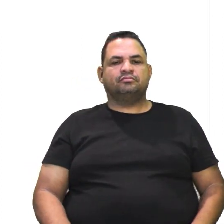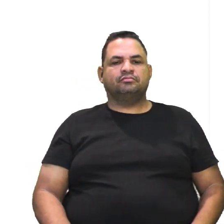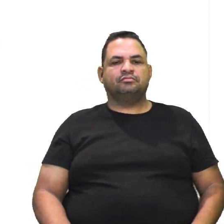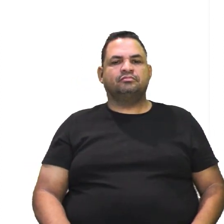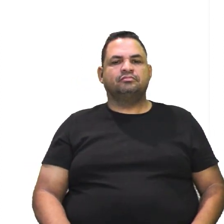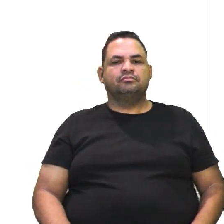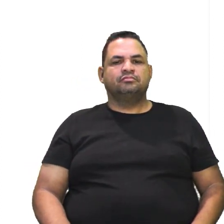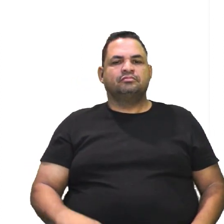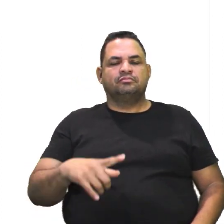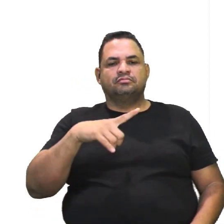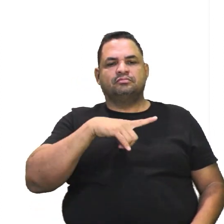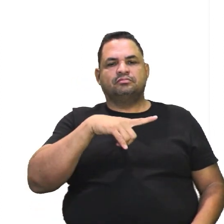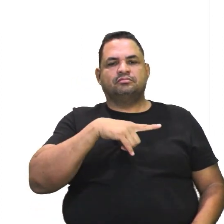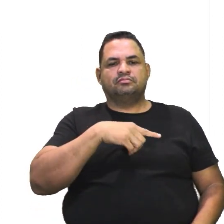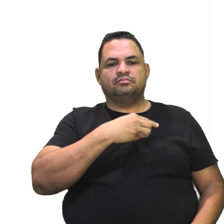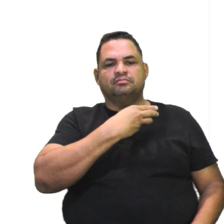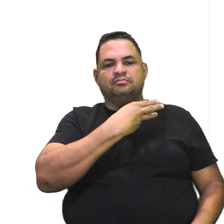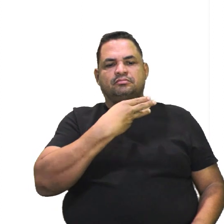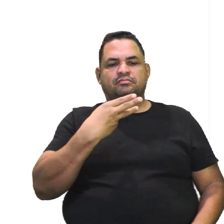lá, a gente tem